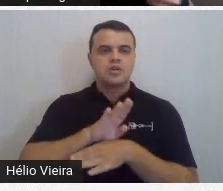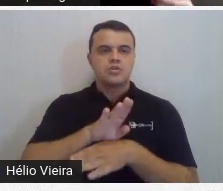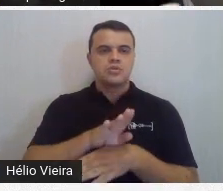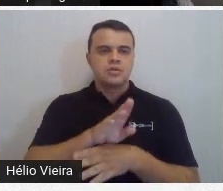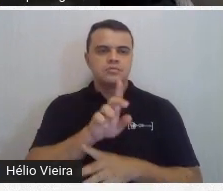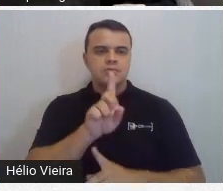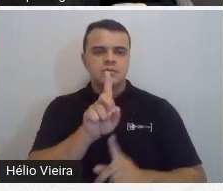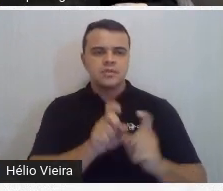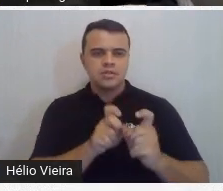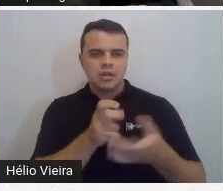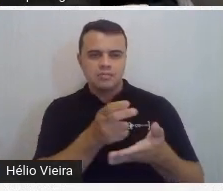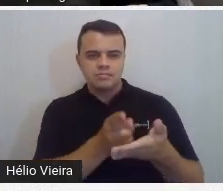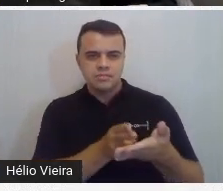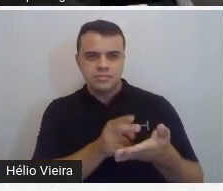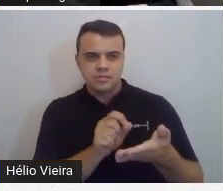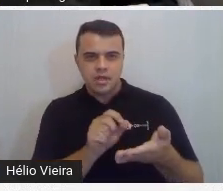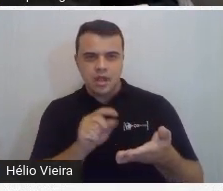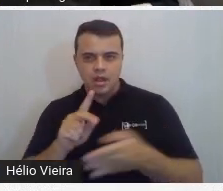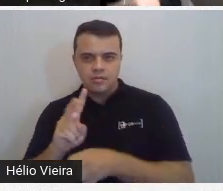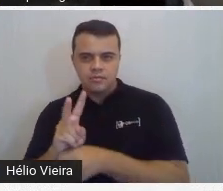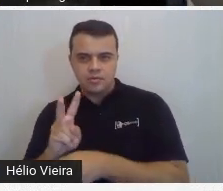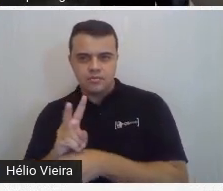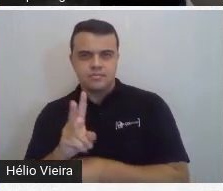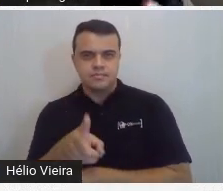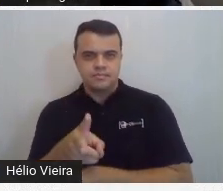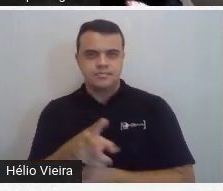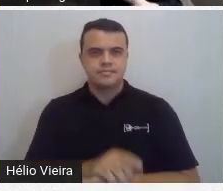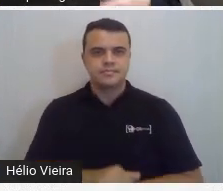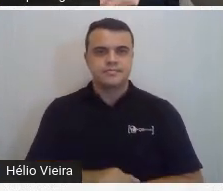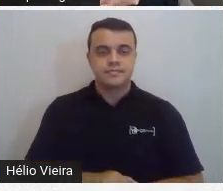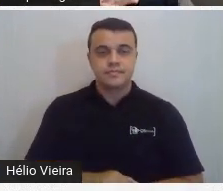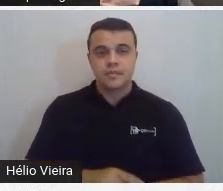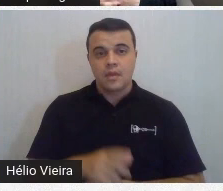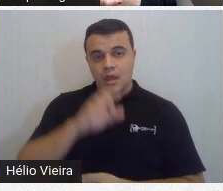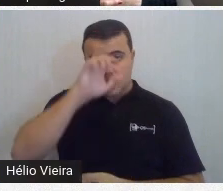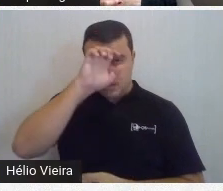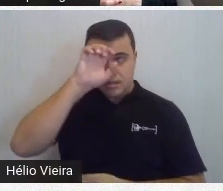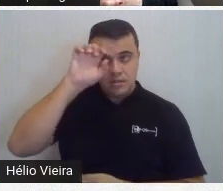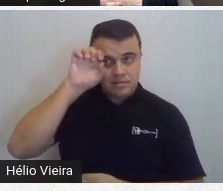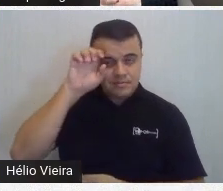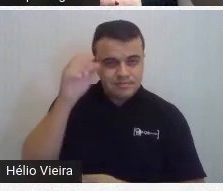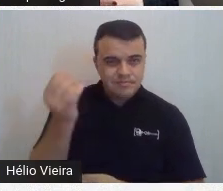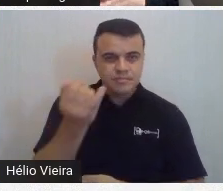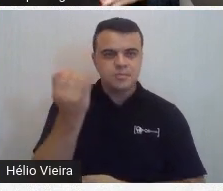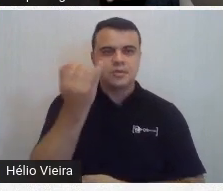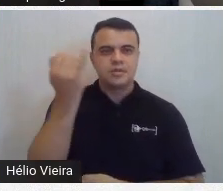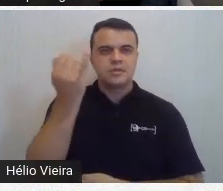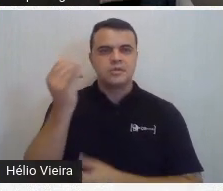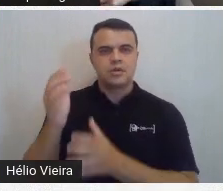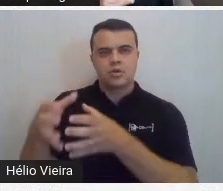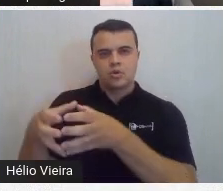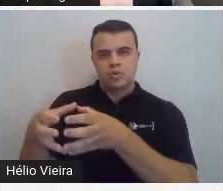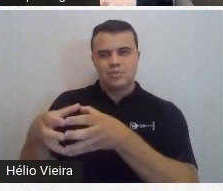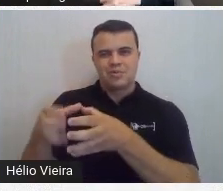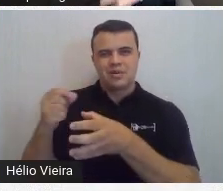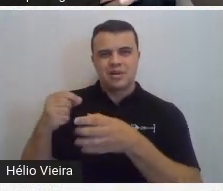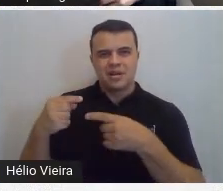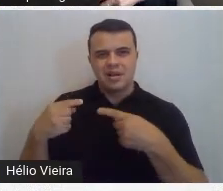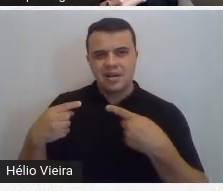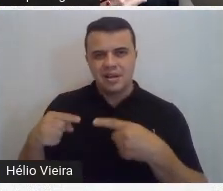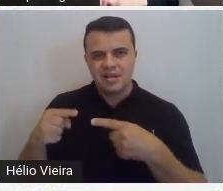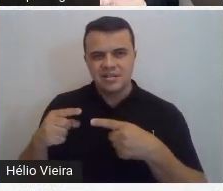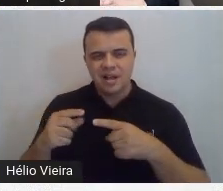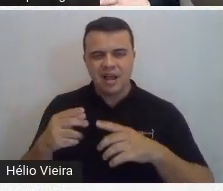estética por trás do movimento. Tá? As questões éticas são muito importantes para as vanguardas, a crítica ao capitalismo,